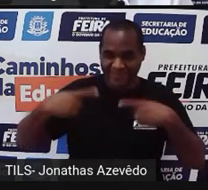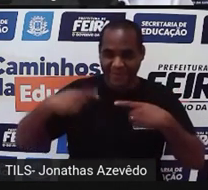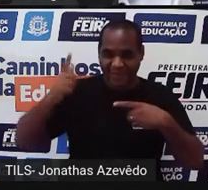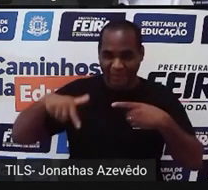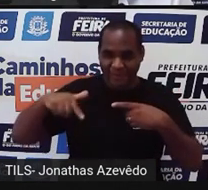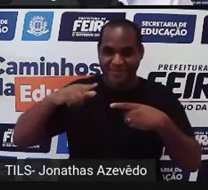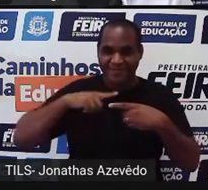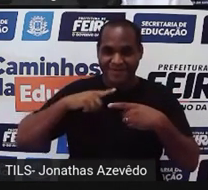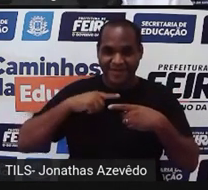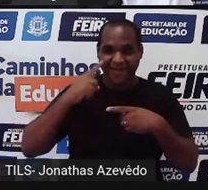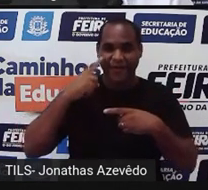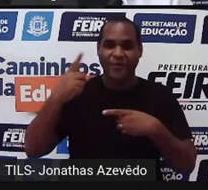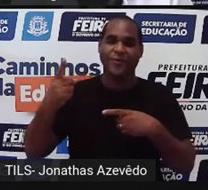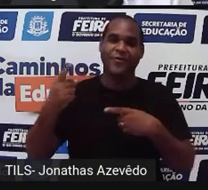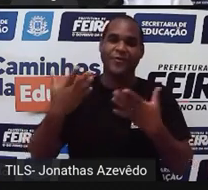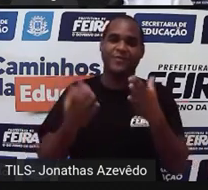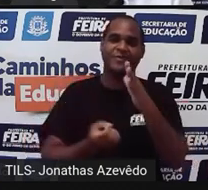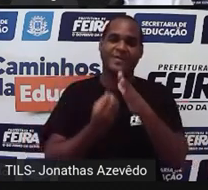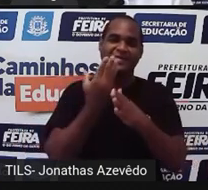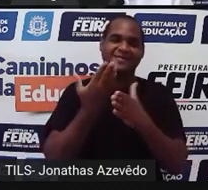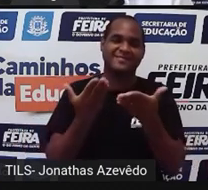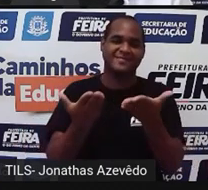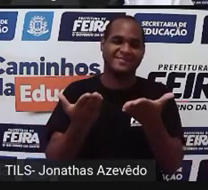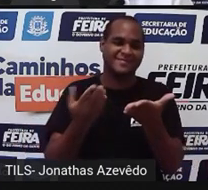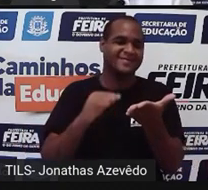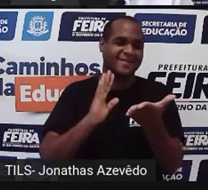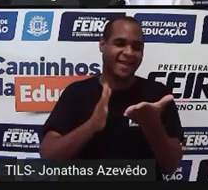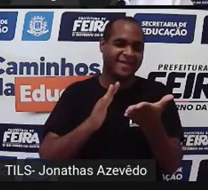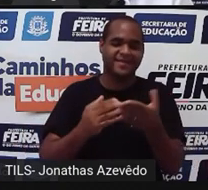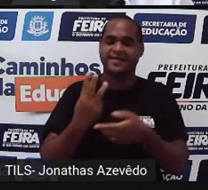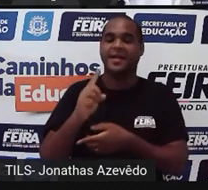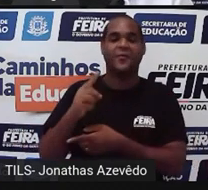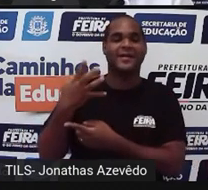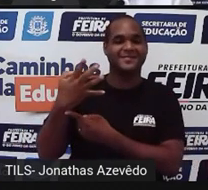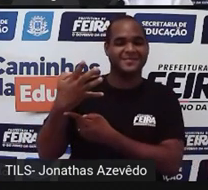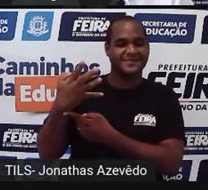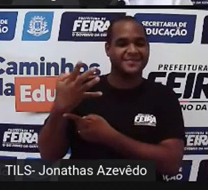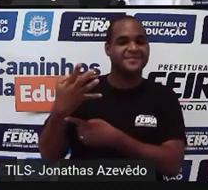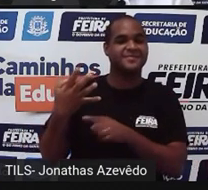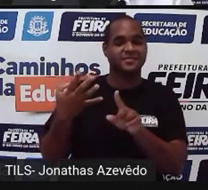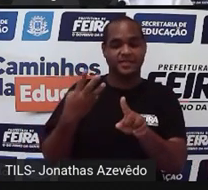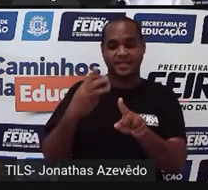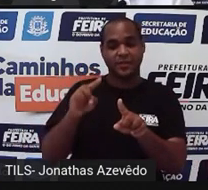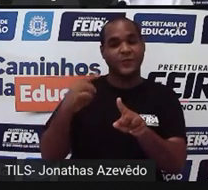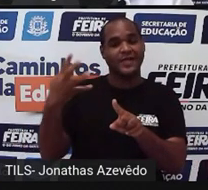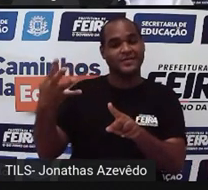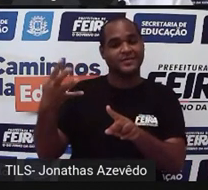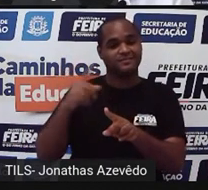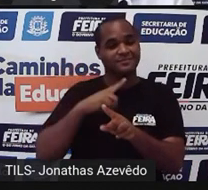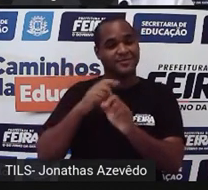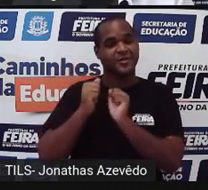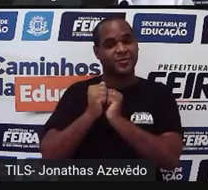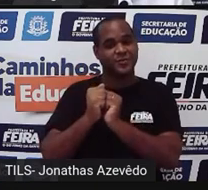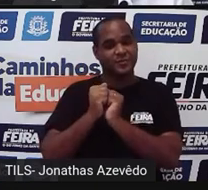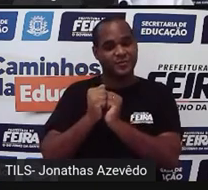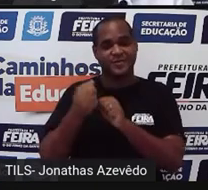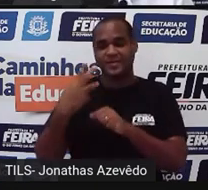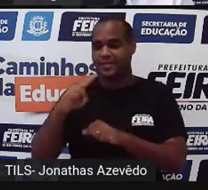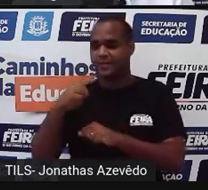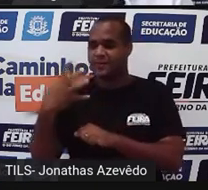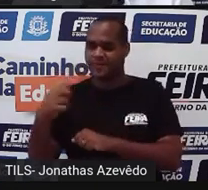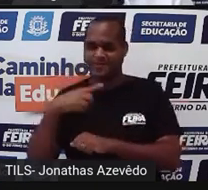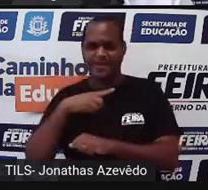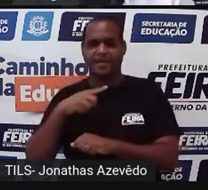Já apareceu. Vamos lá, isso aí, ó, 3 quartos. Né? 3 e 4, 3 para